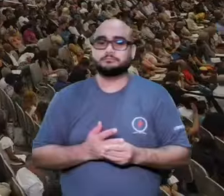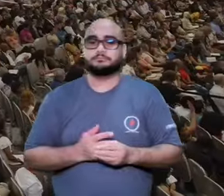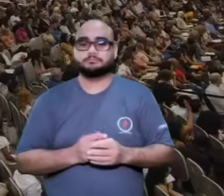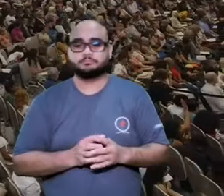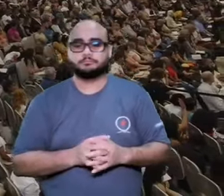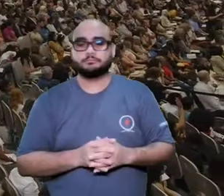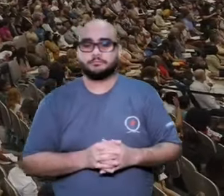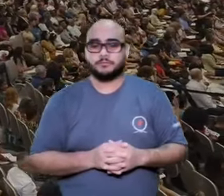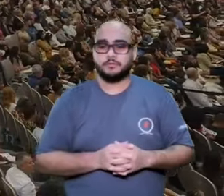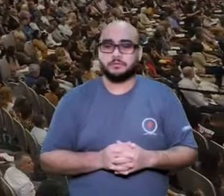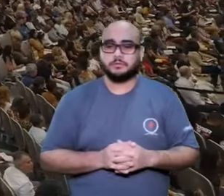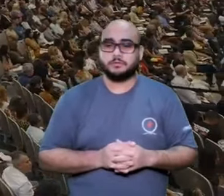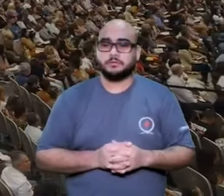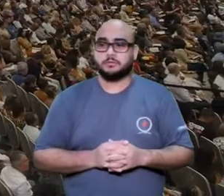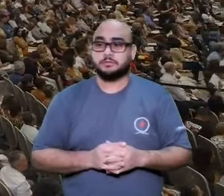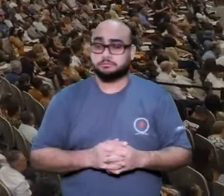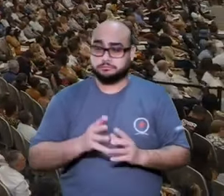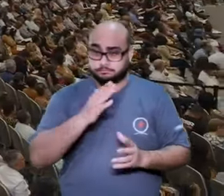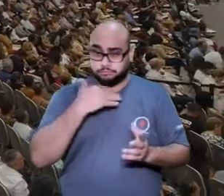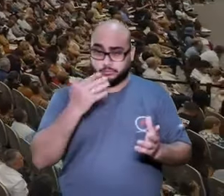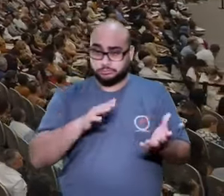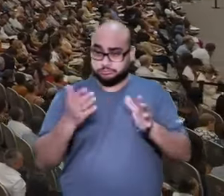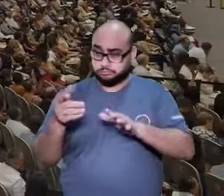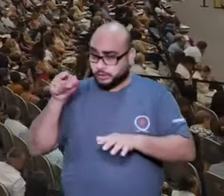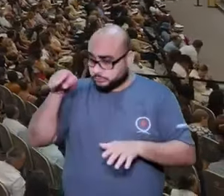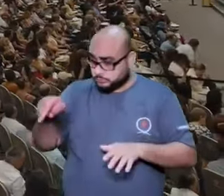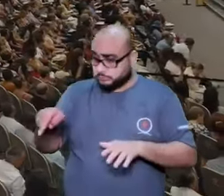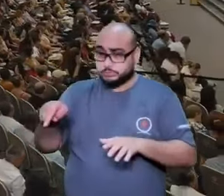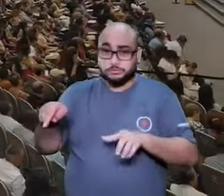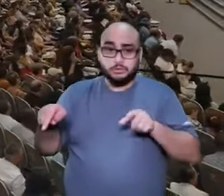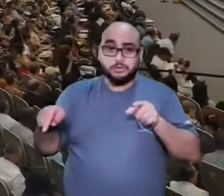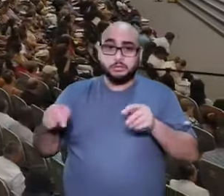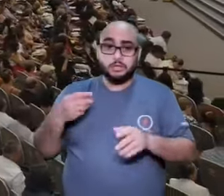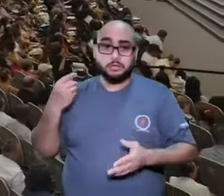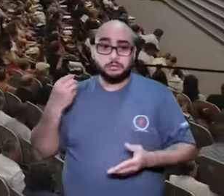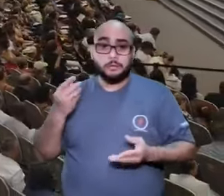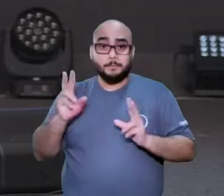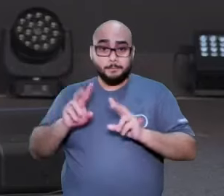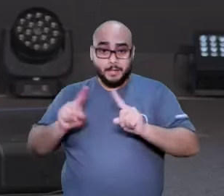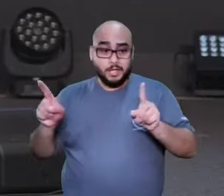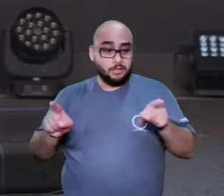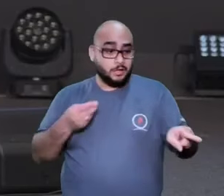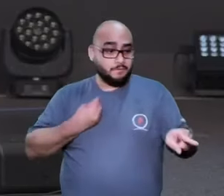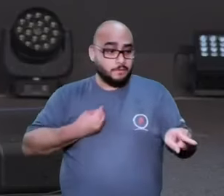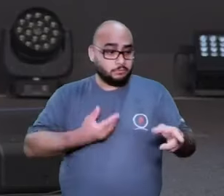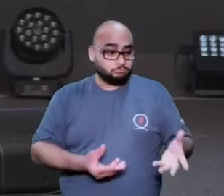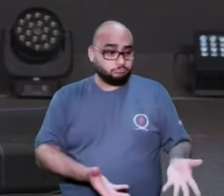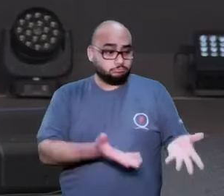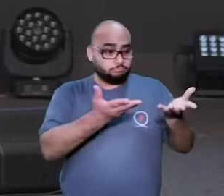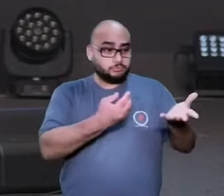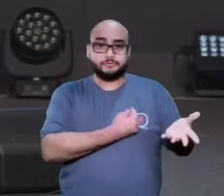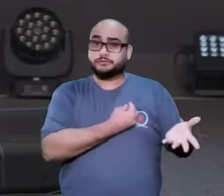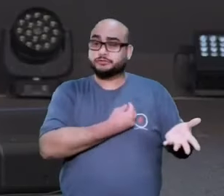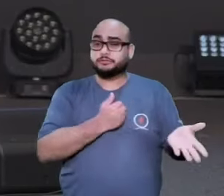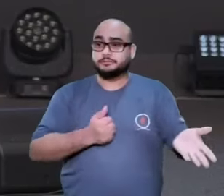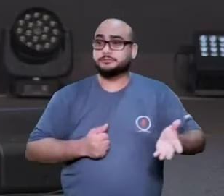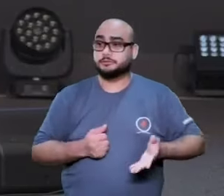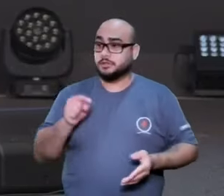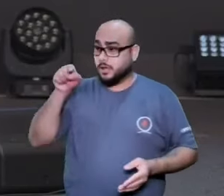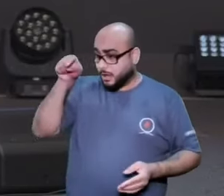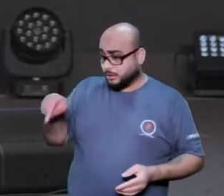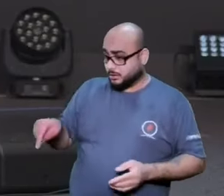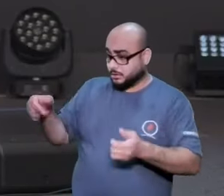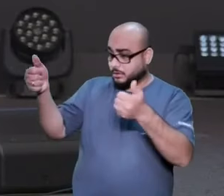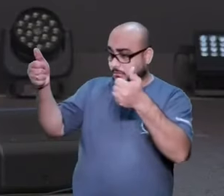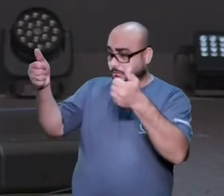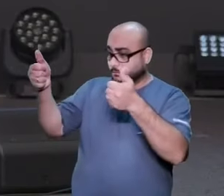morreu Mas você continua vivo saiu das suas mãos mas você continua vivo você não tem mais